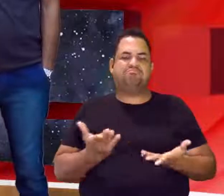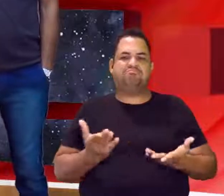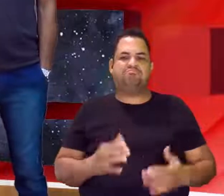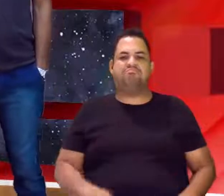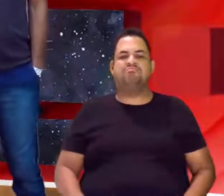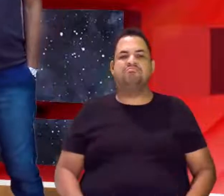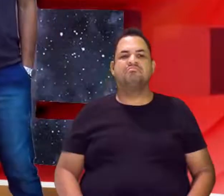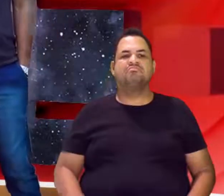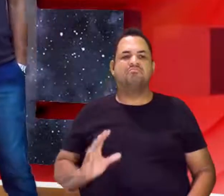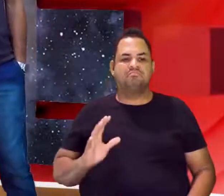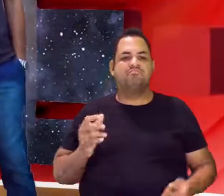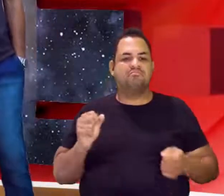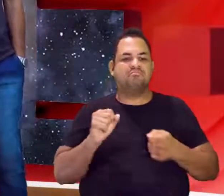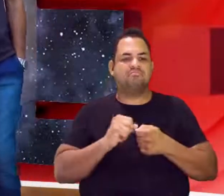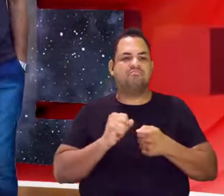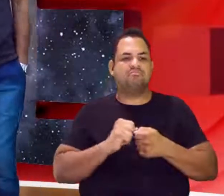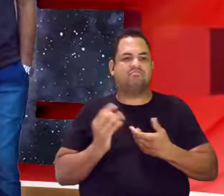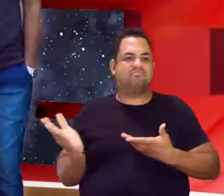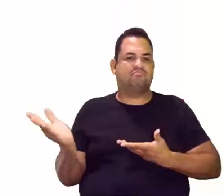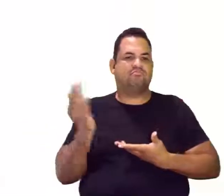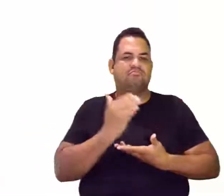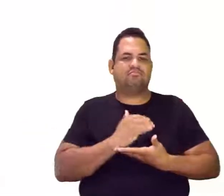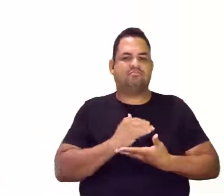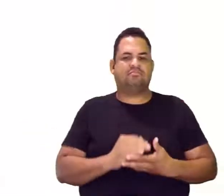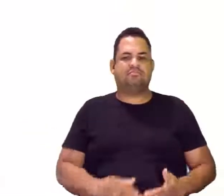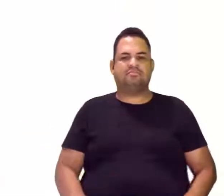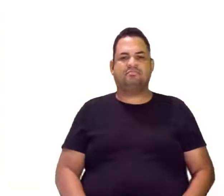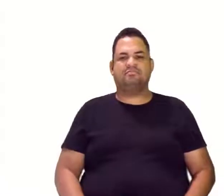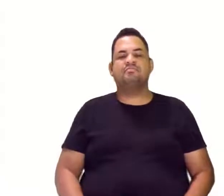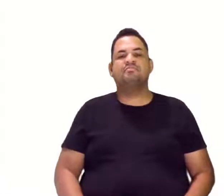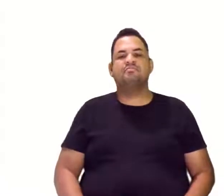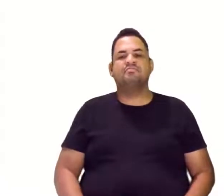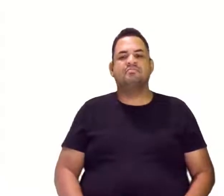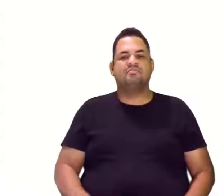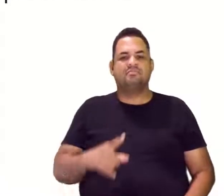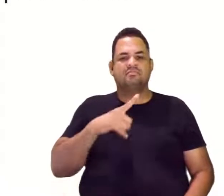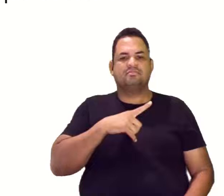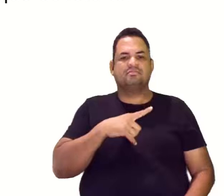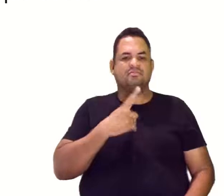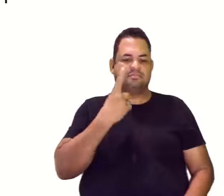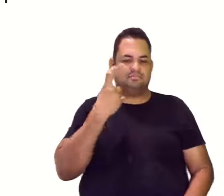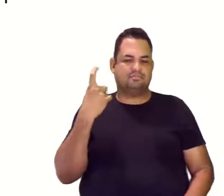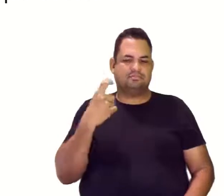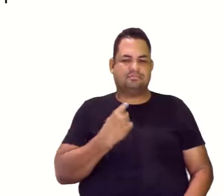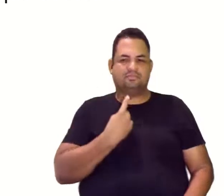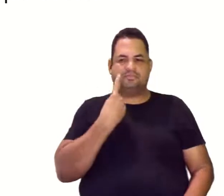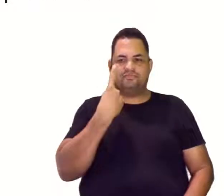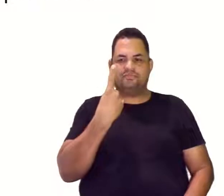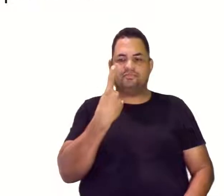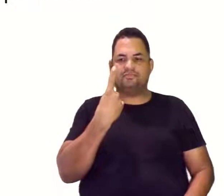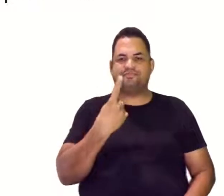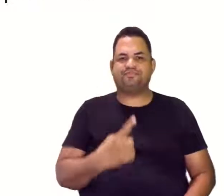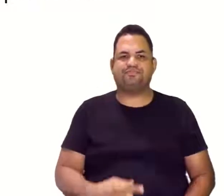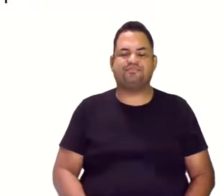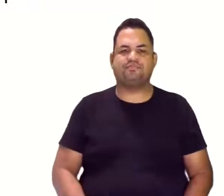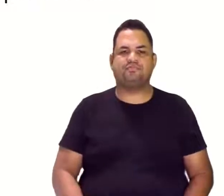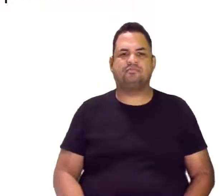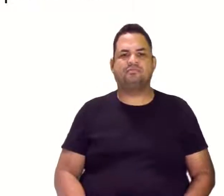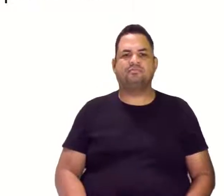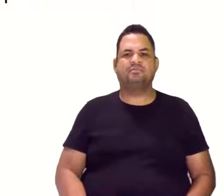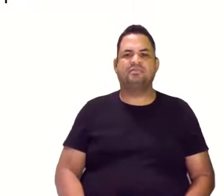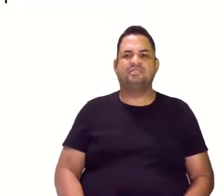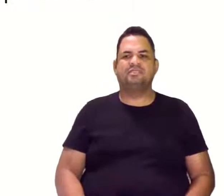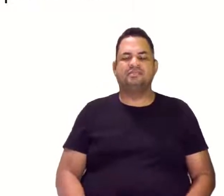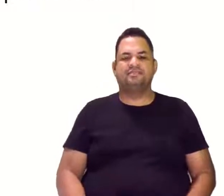vamos Acabou. lá. Bora resolver? Vamos junto então. Olha lá. Se eu tenho no perfume 1, acho que dá pra resolver aqui, né? Dá. Dá? Eu tenho